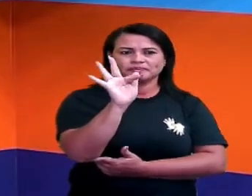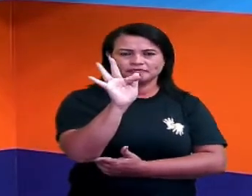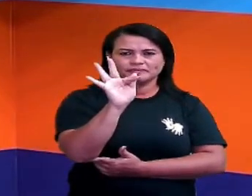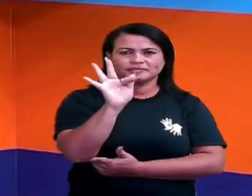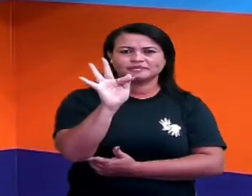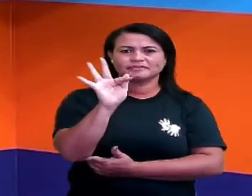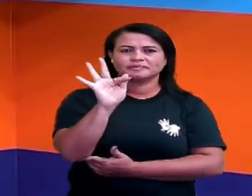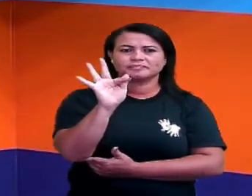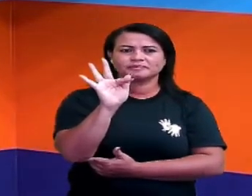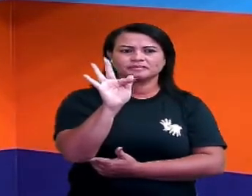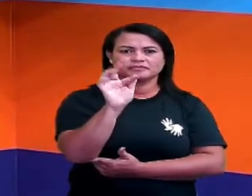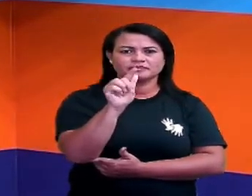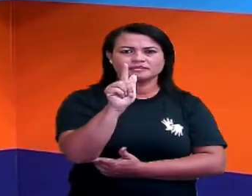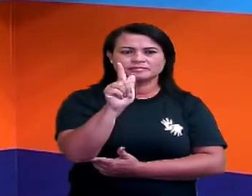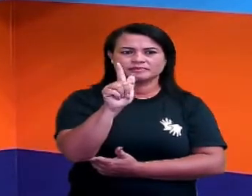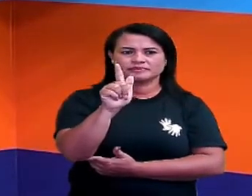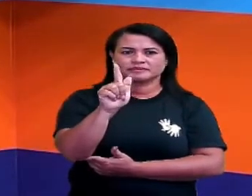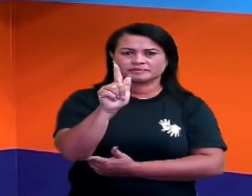F,